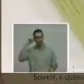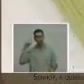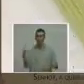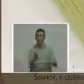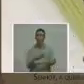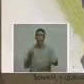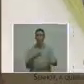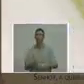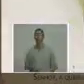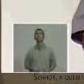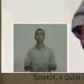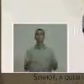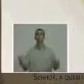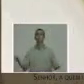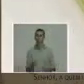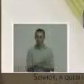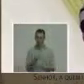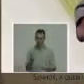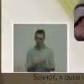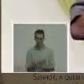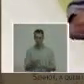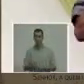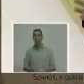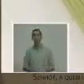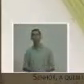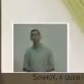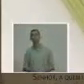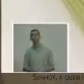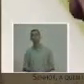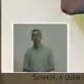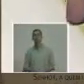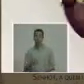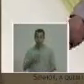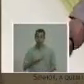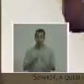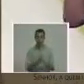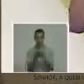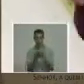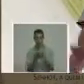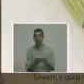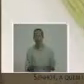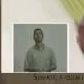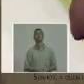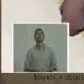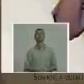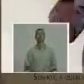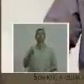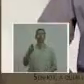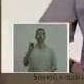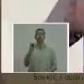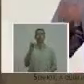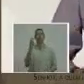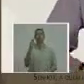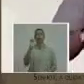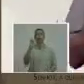Uma das coisas que vocês vão encontrar nesse livro, Roteiros Bíblicos, do começo ao fim, é essa ideia que se repete. Que